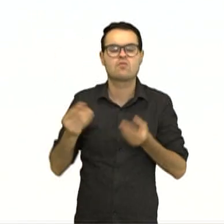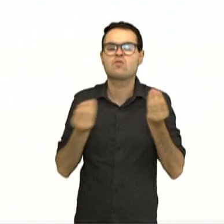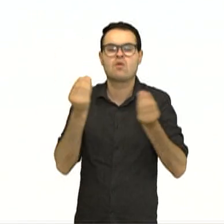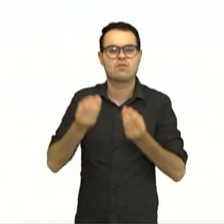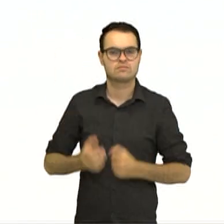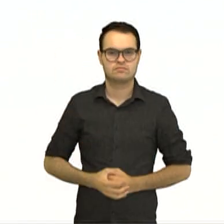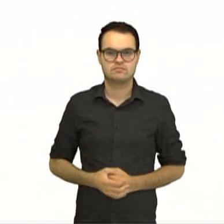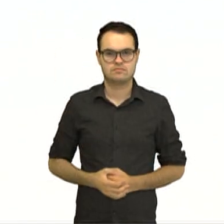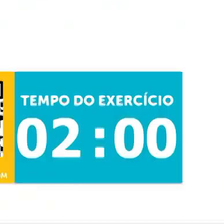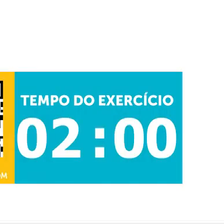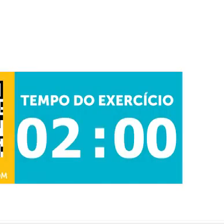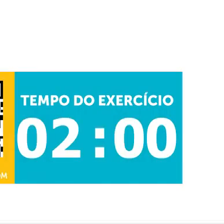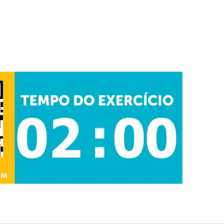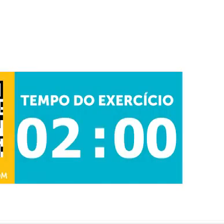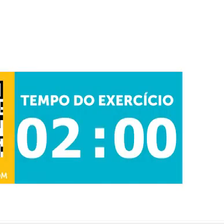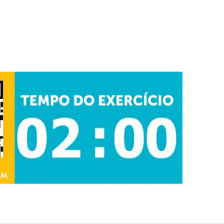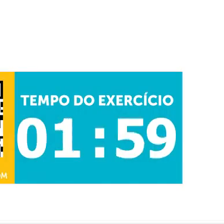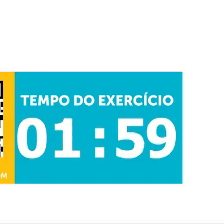frase?